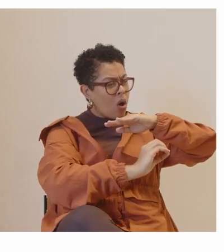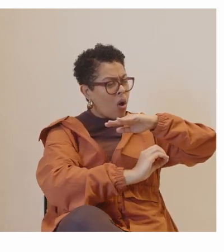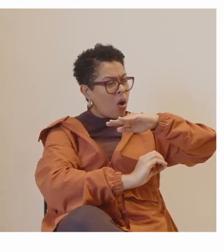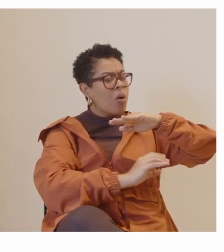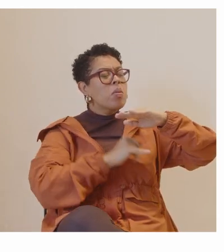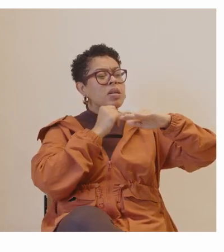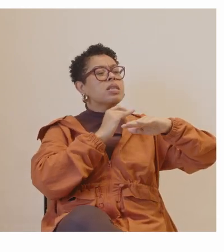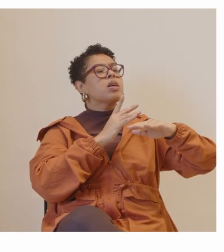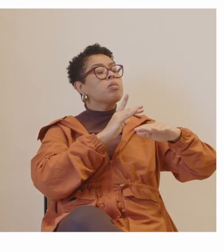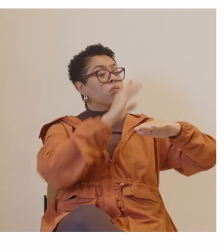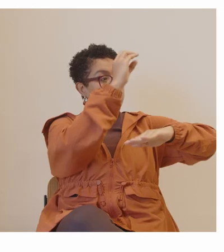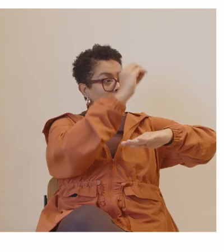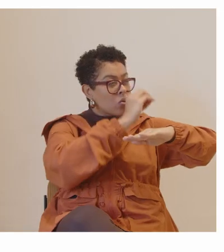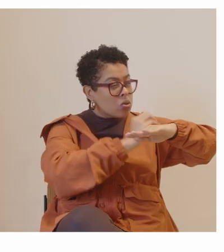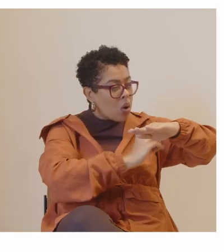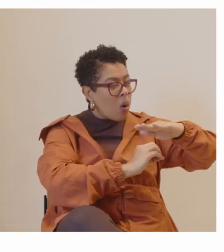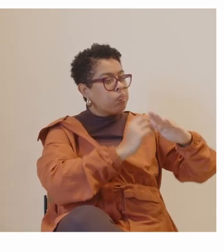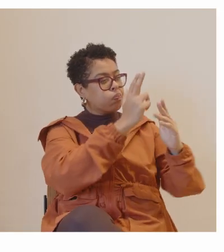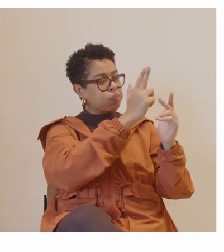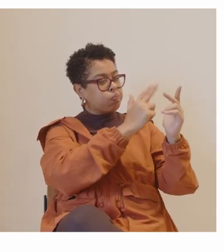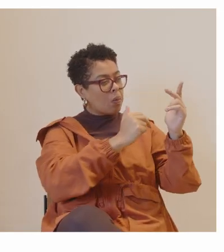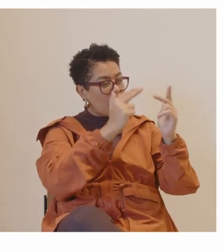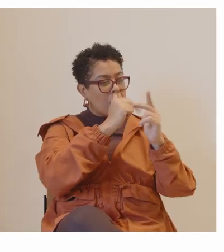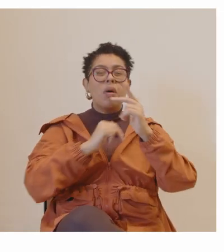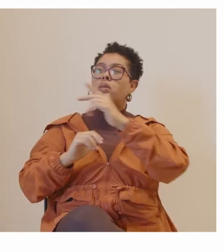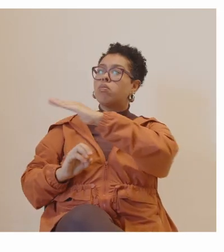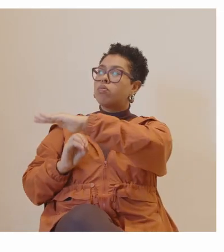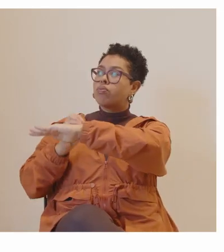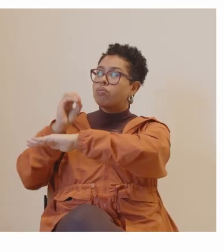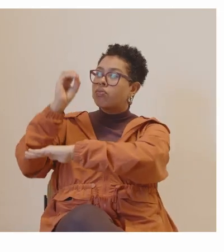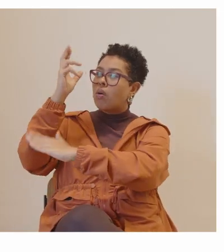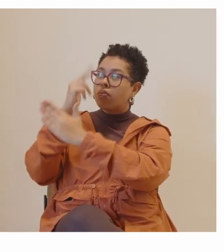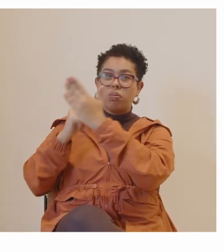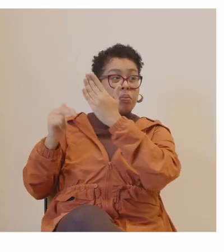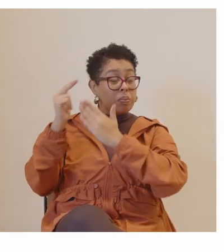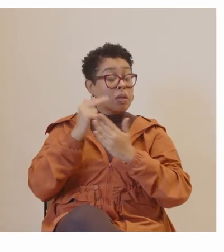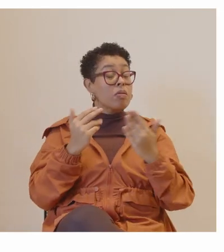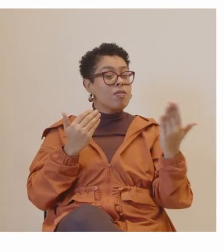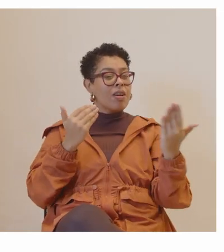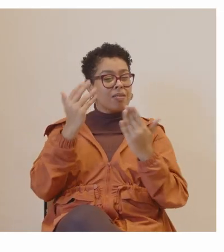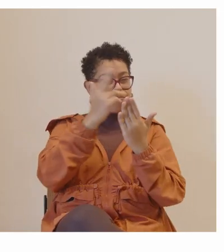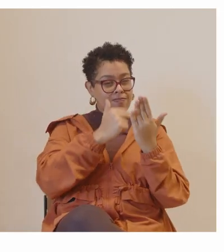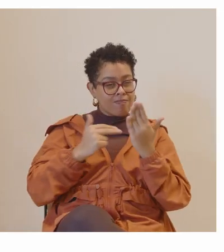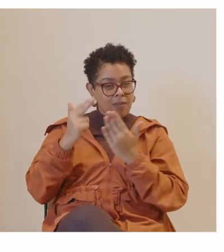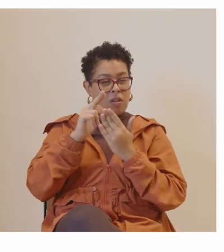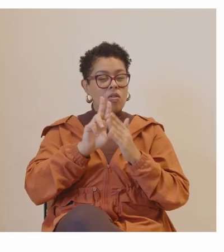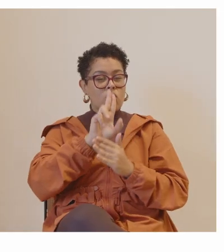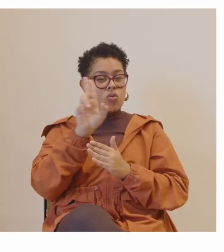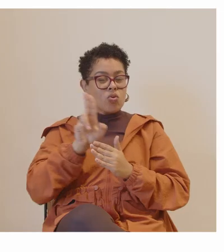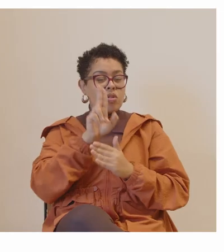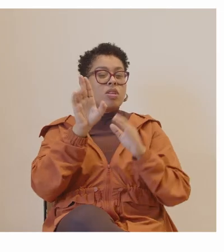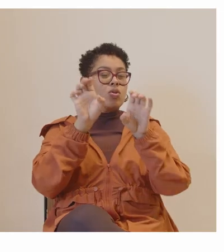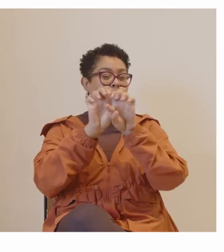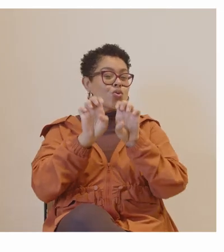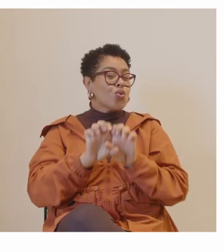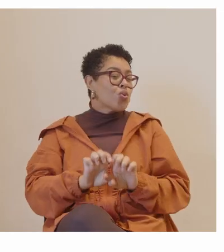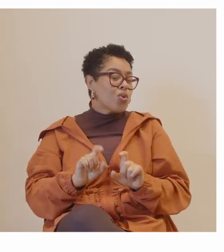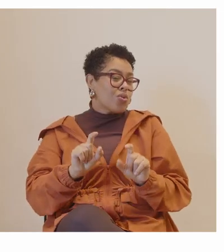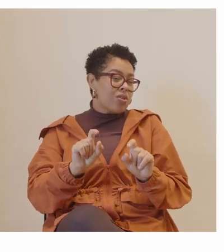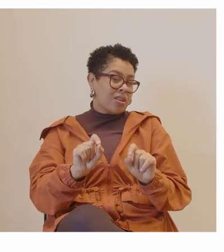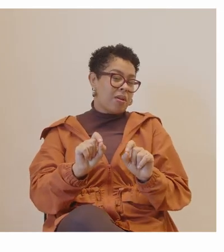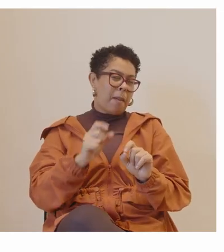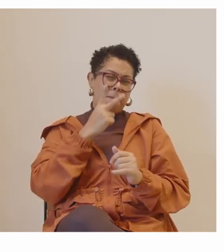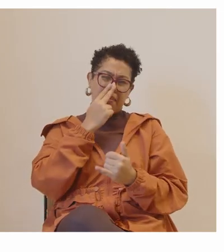dia, a un plein soleil e assim por diante. Né? E a gente percebe que ele usa estruturas que são, né, um